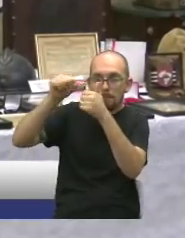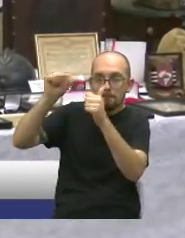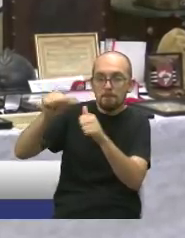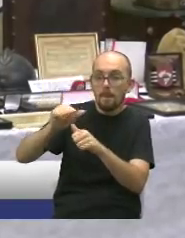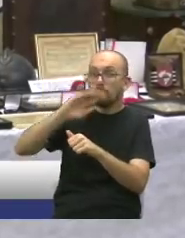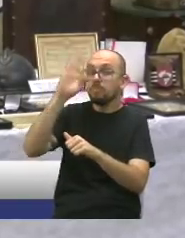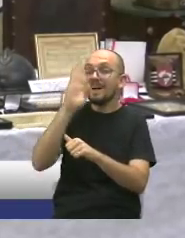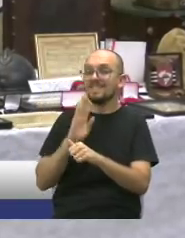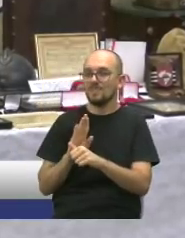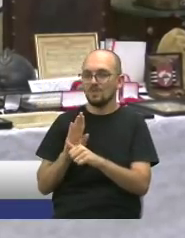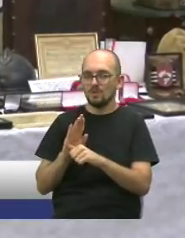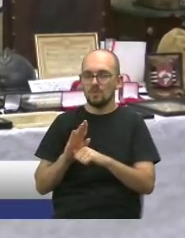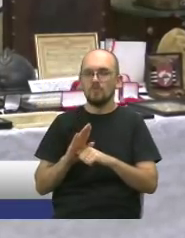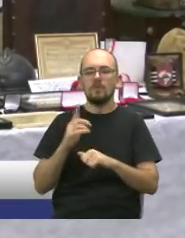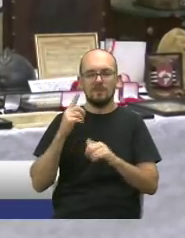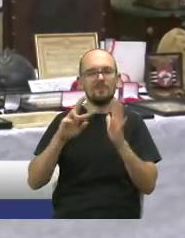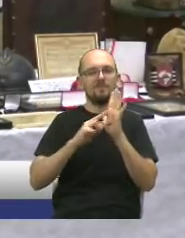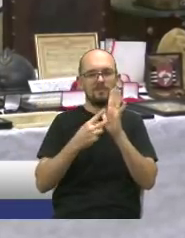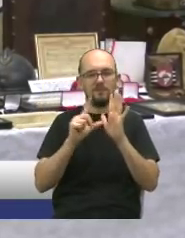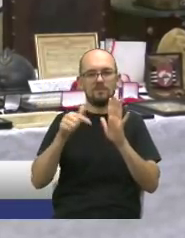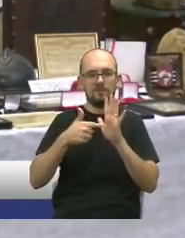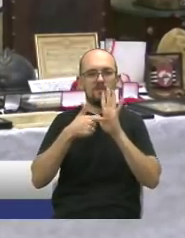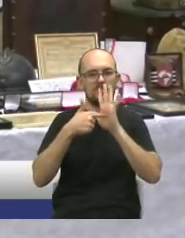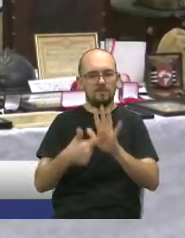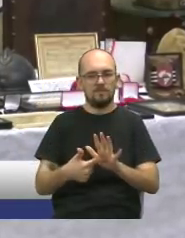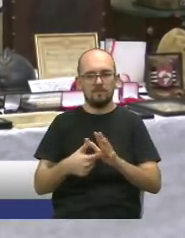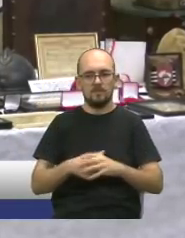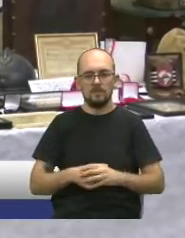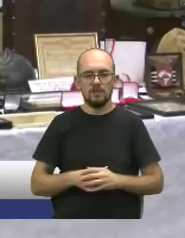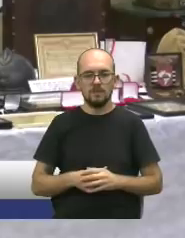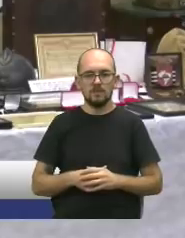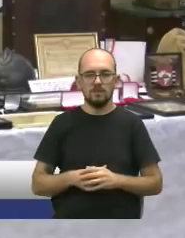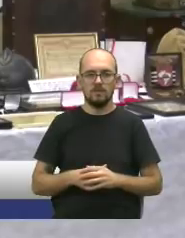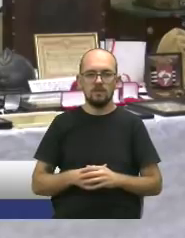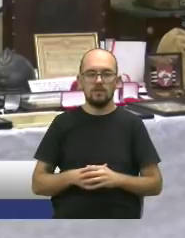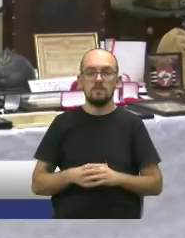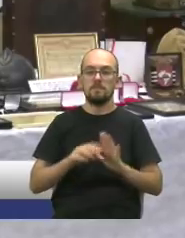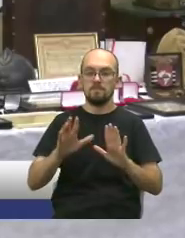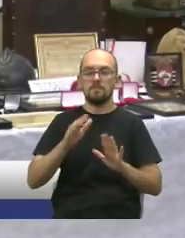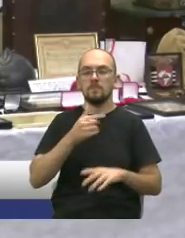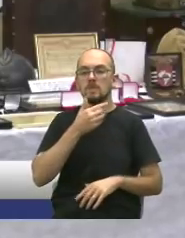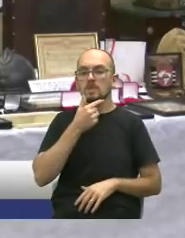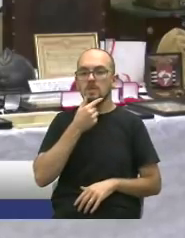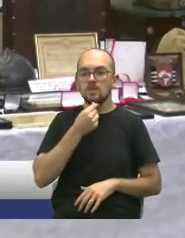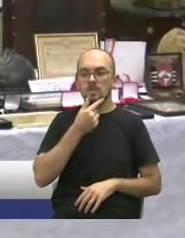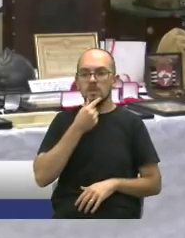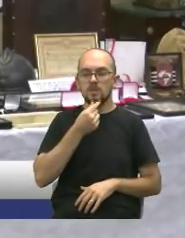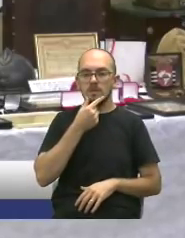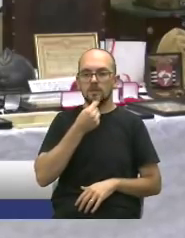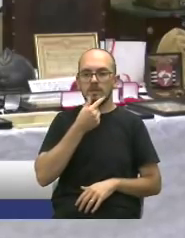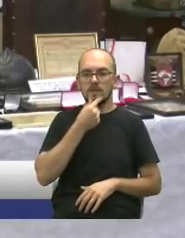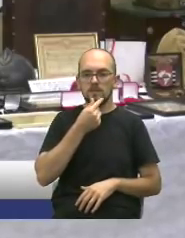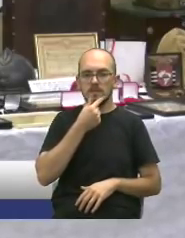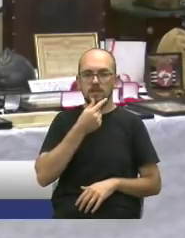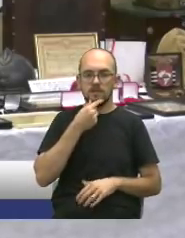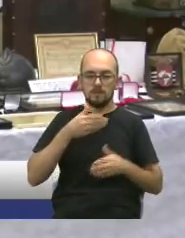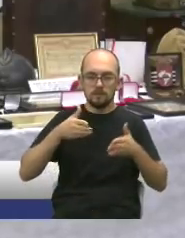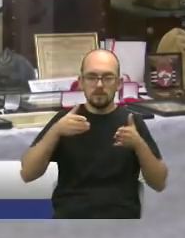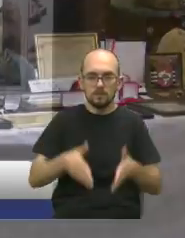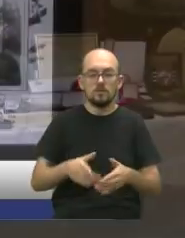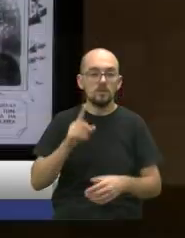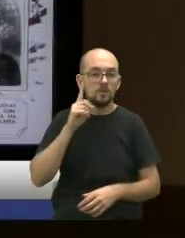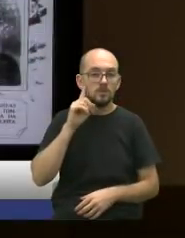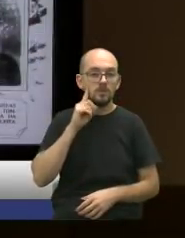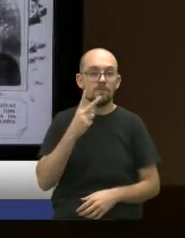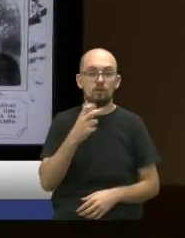E o significado, como eu disse, vem logo mais. Bom, o sepultamento do garoto, com sua morte em 28 de maio,